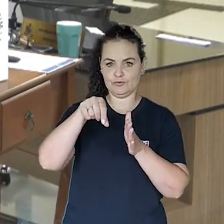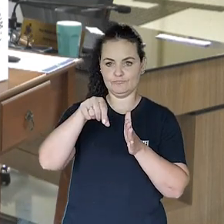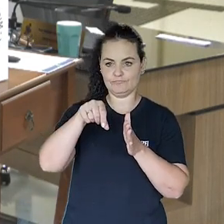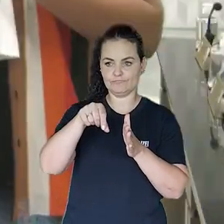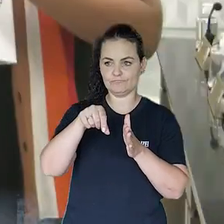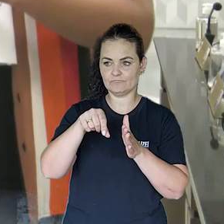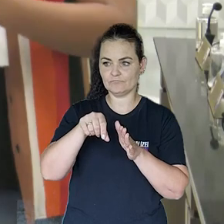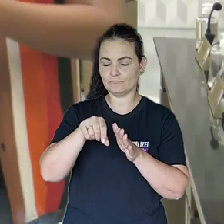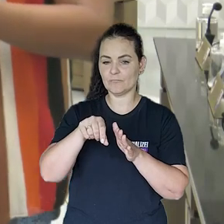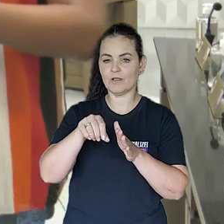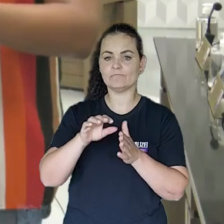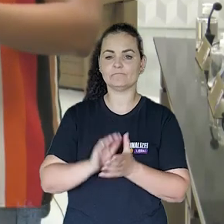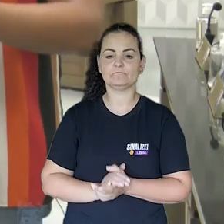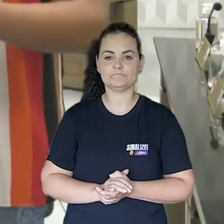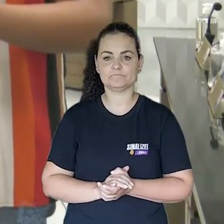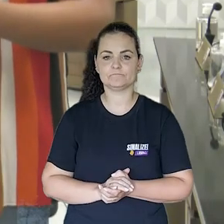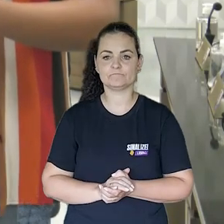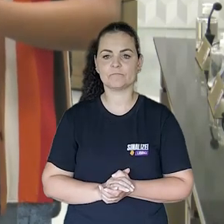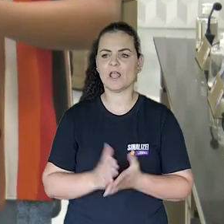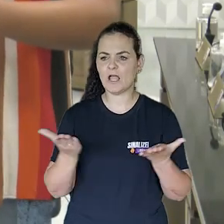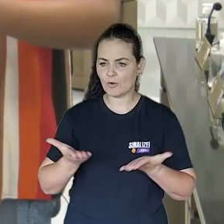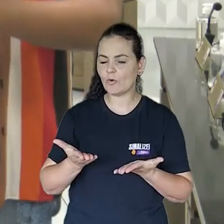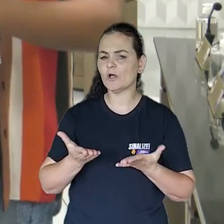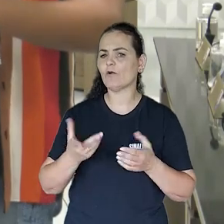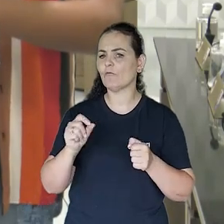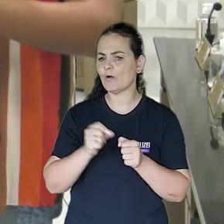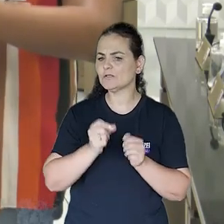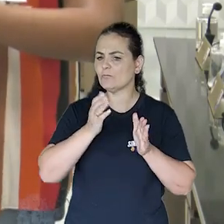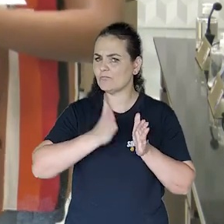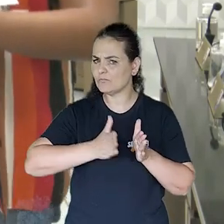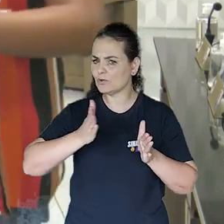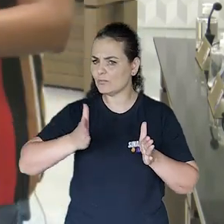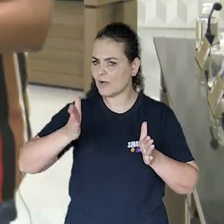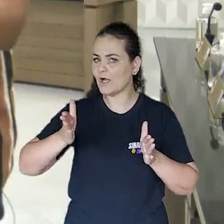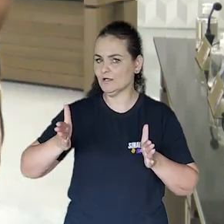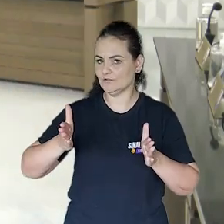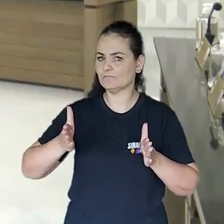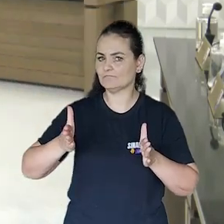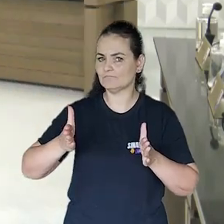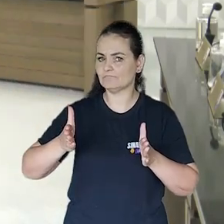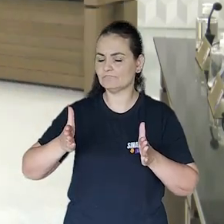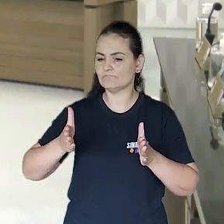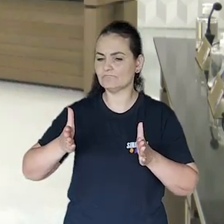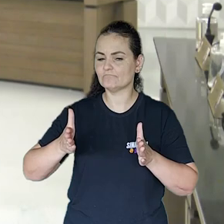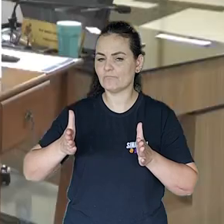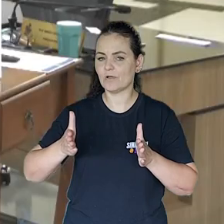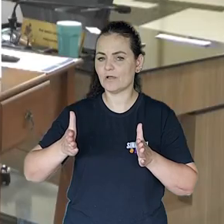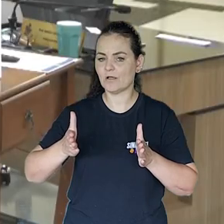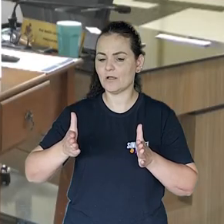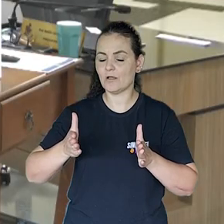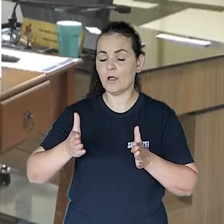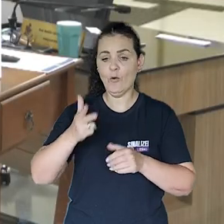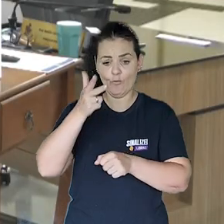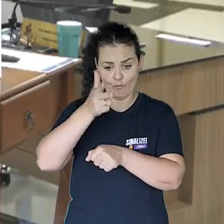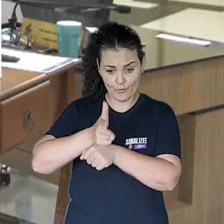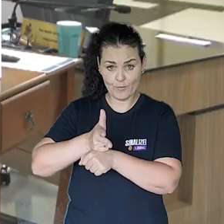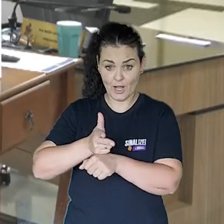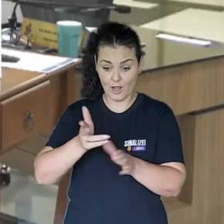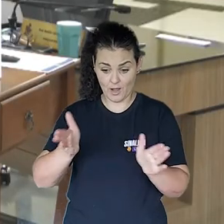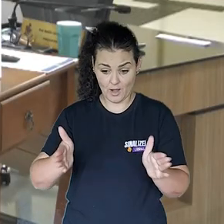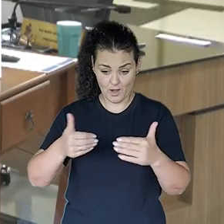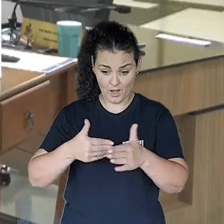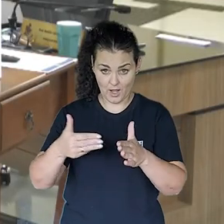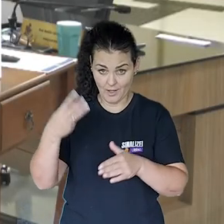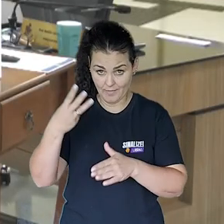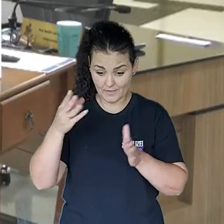com a terceira urna para demonstrar que nós temos mais uma urna vazia.